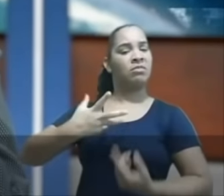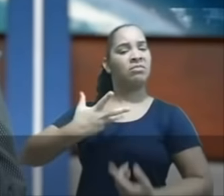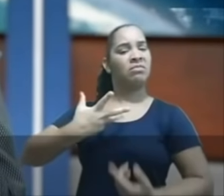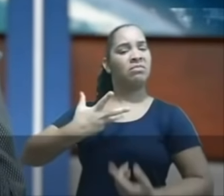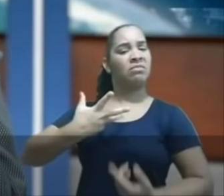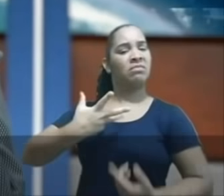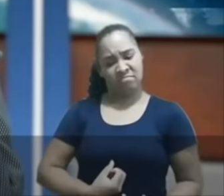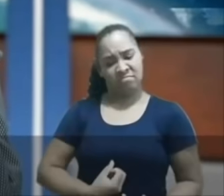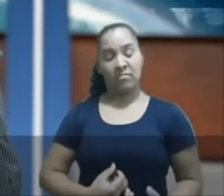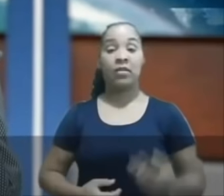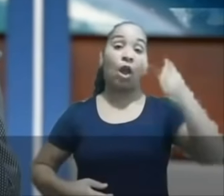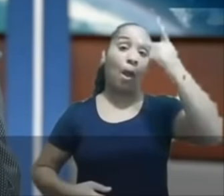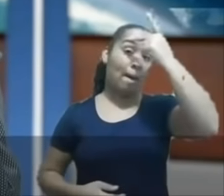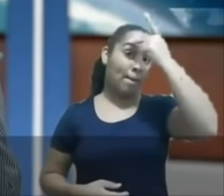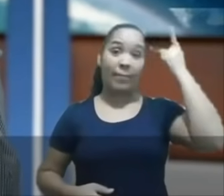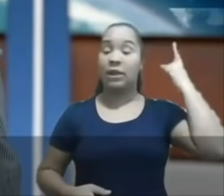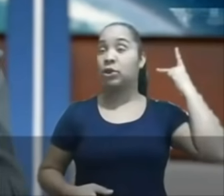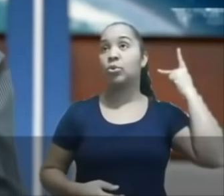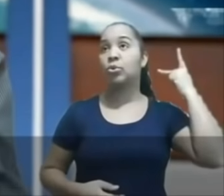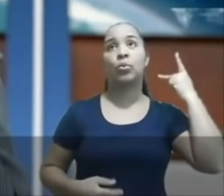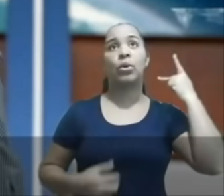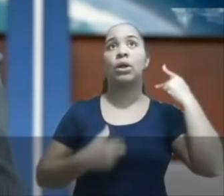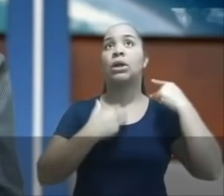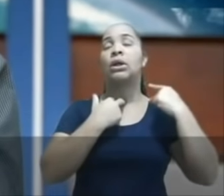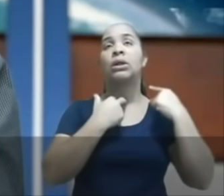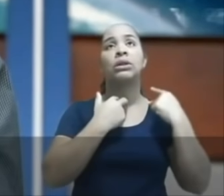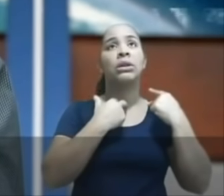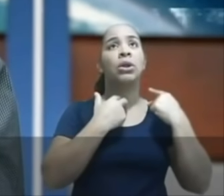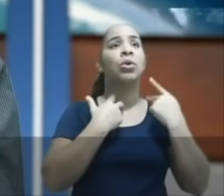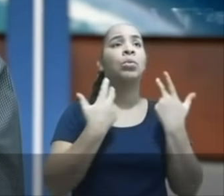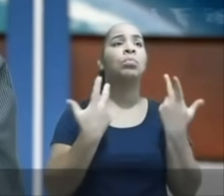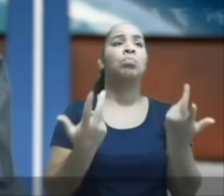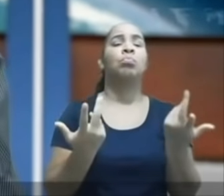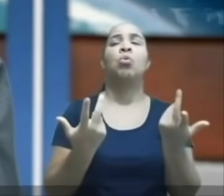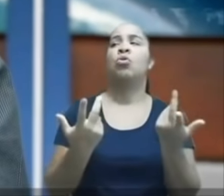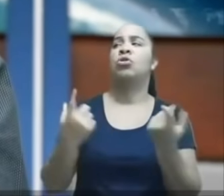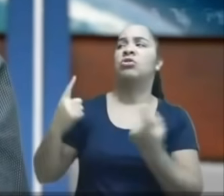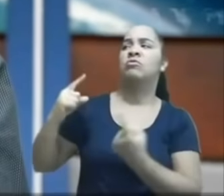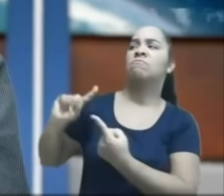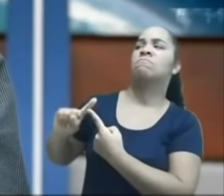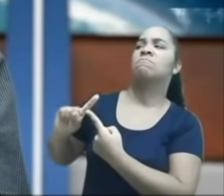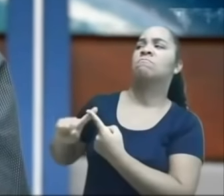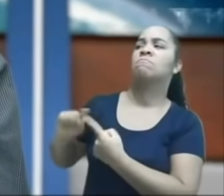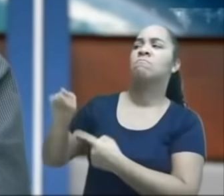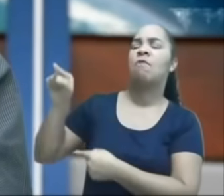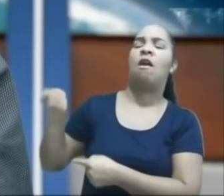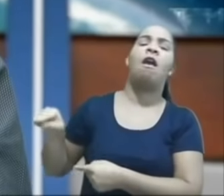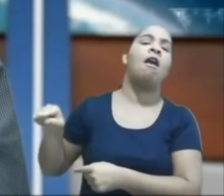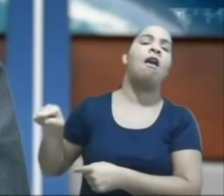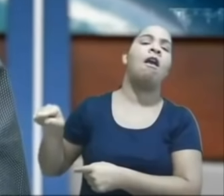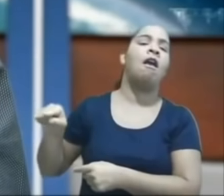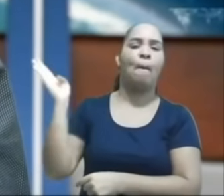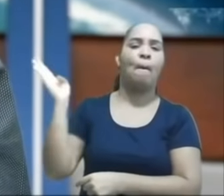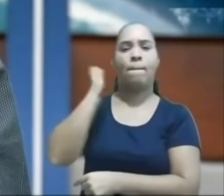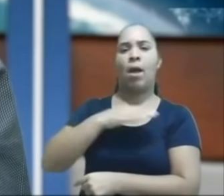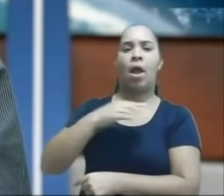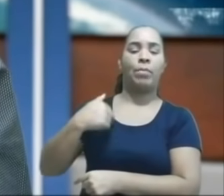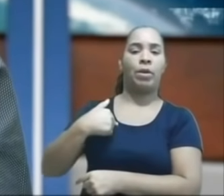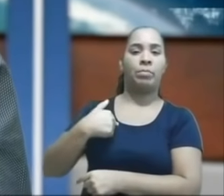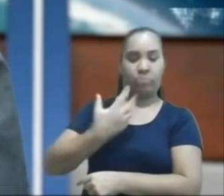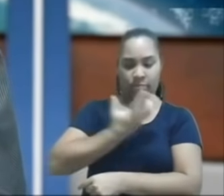desforçar-se de quem lhe prejudicou ou que supõe lhe fez o mal, mata-se, porque não pode matar o